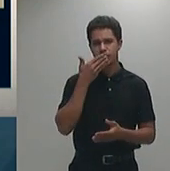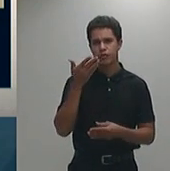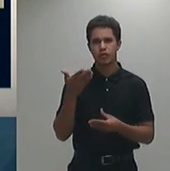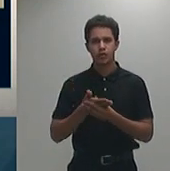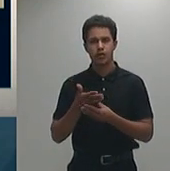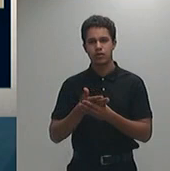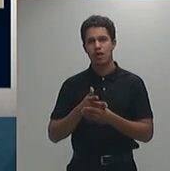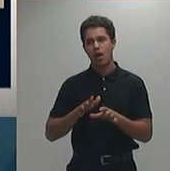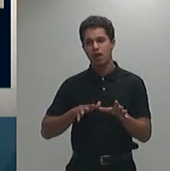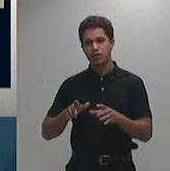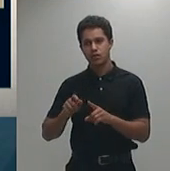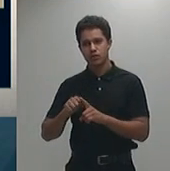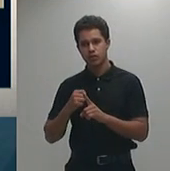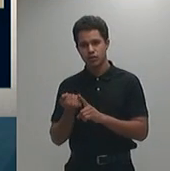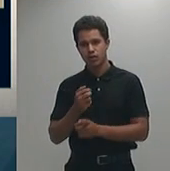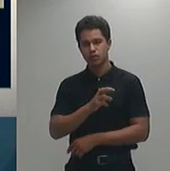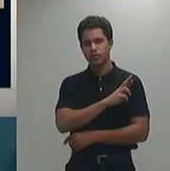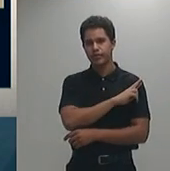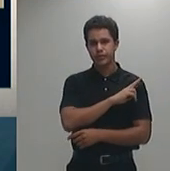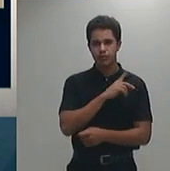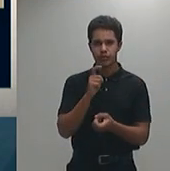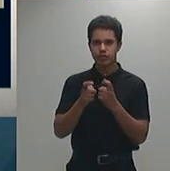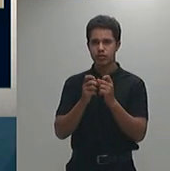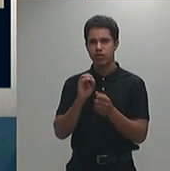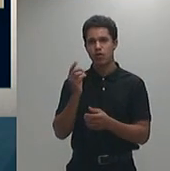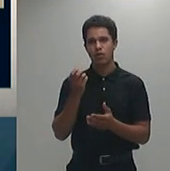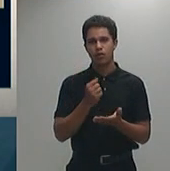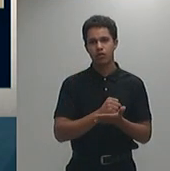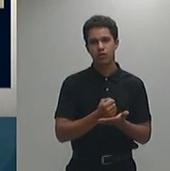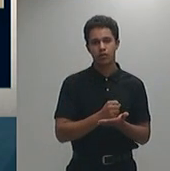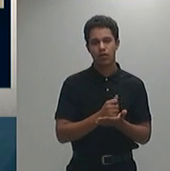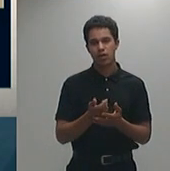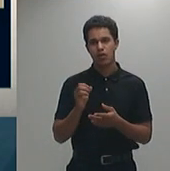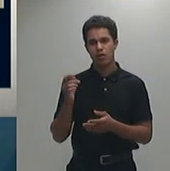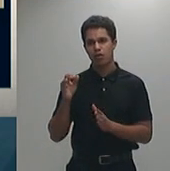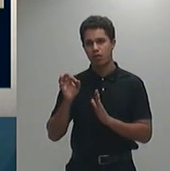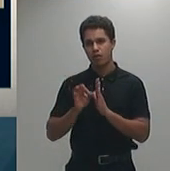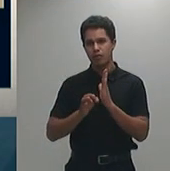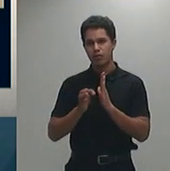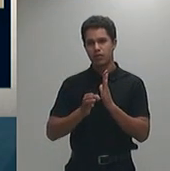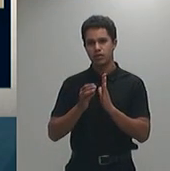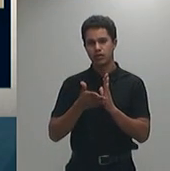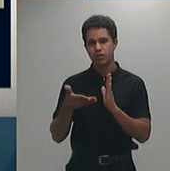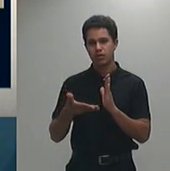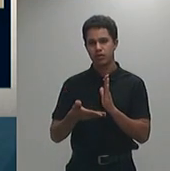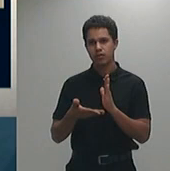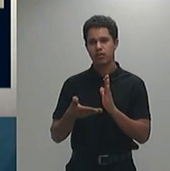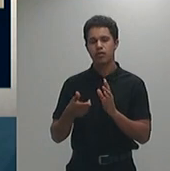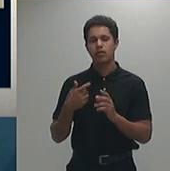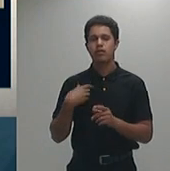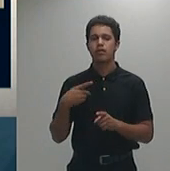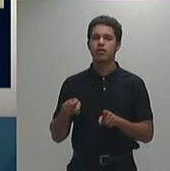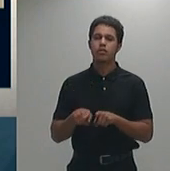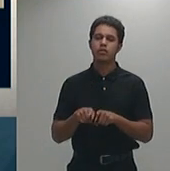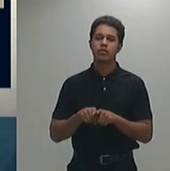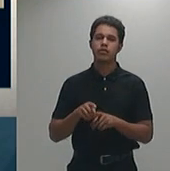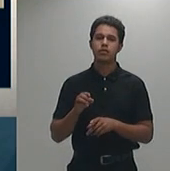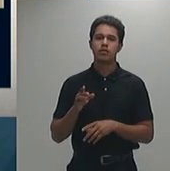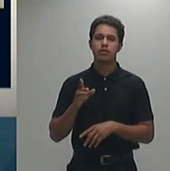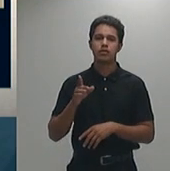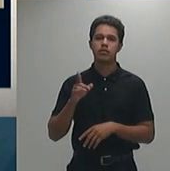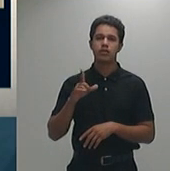social de responsabilidade do administrador controlador por acionista minoritário 25 em legitimação extraordinária por ser